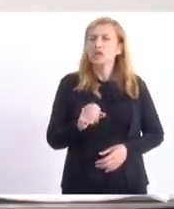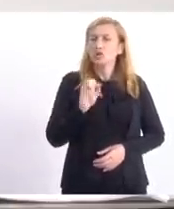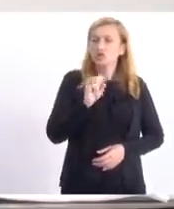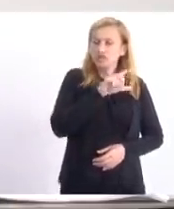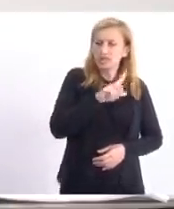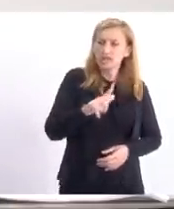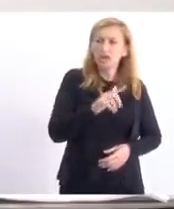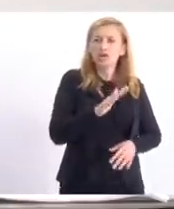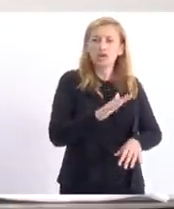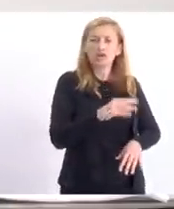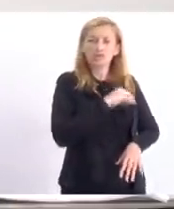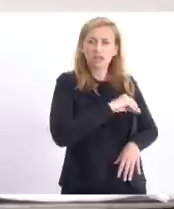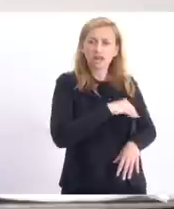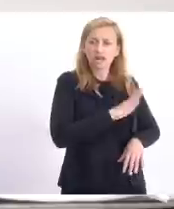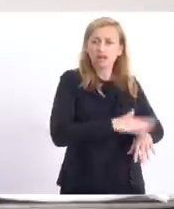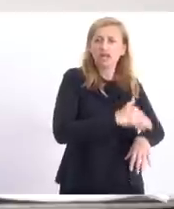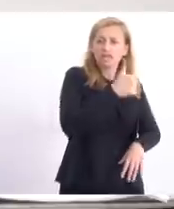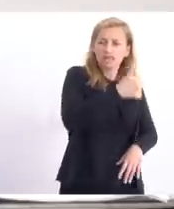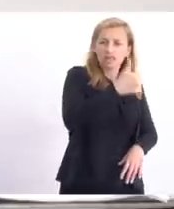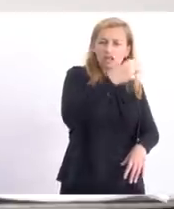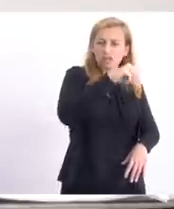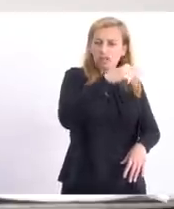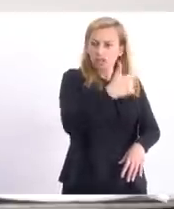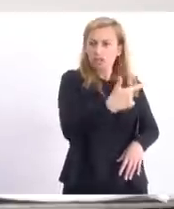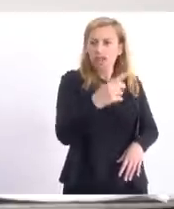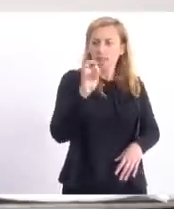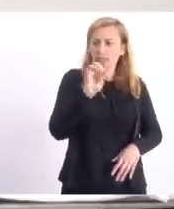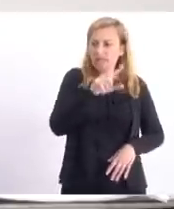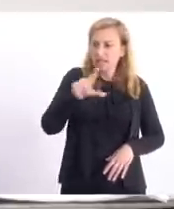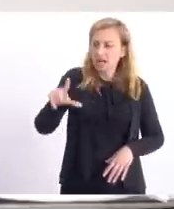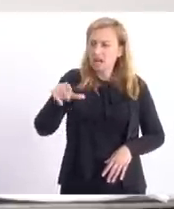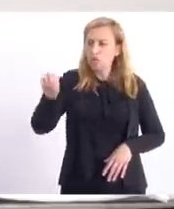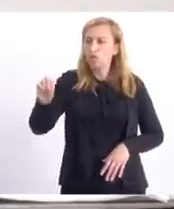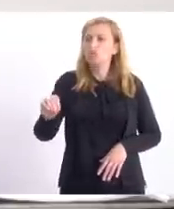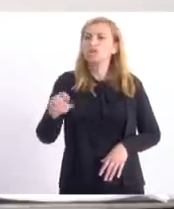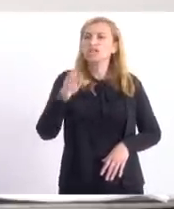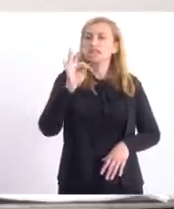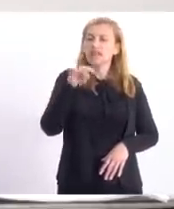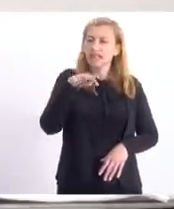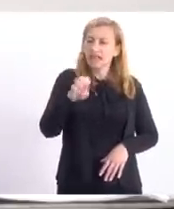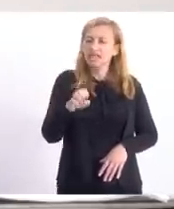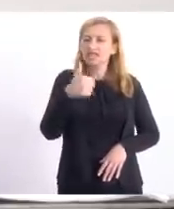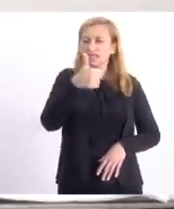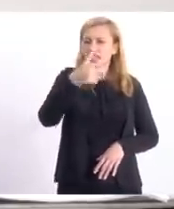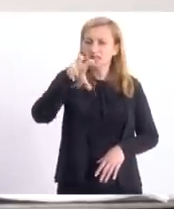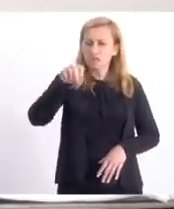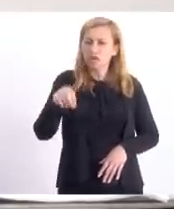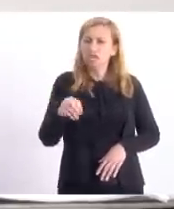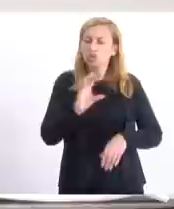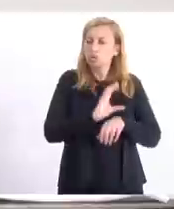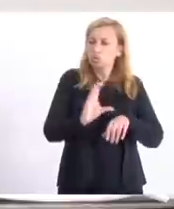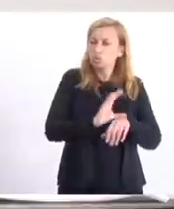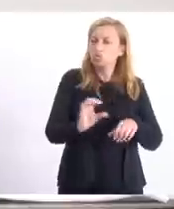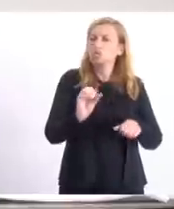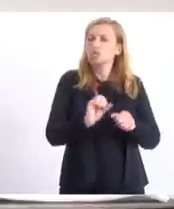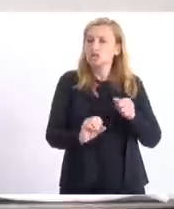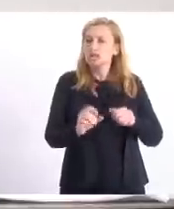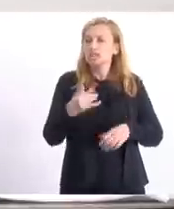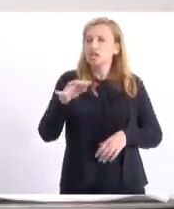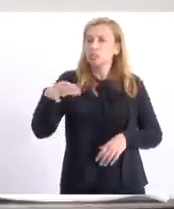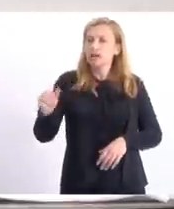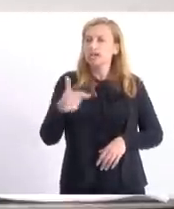ganham 192, os capitães, tenentes, 150, os que fizeram cursos e os praças